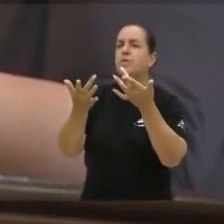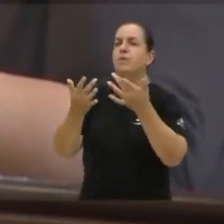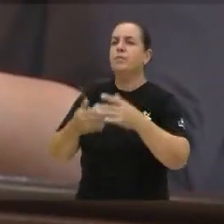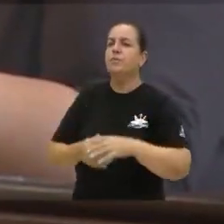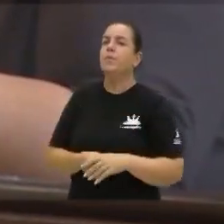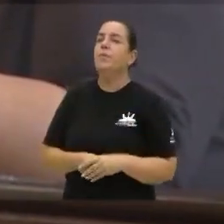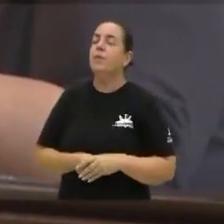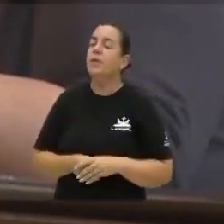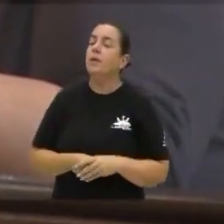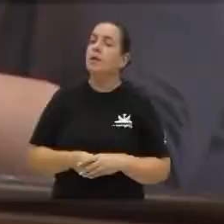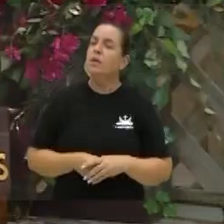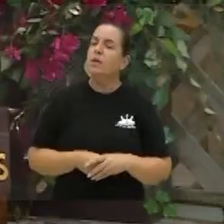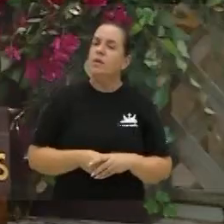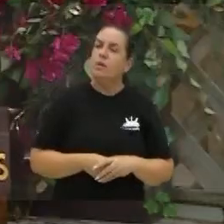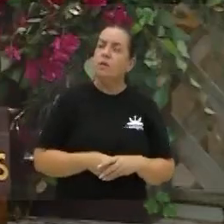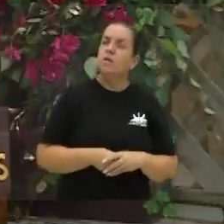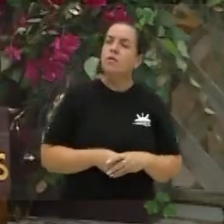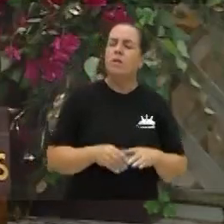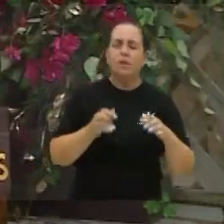misericordioso,